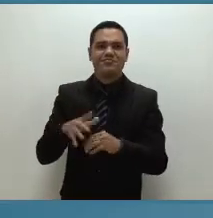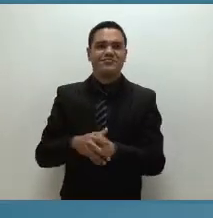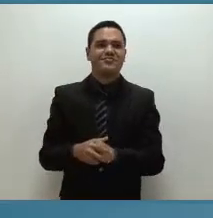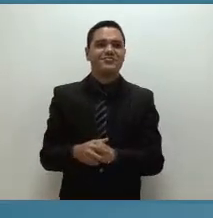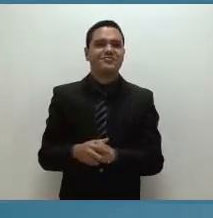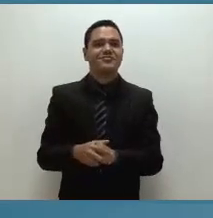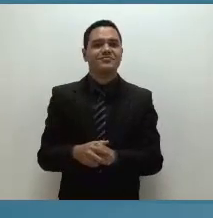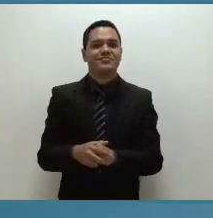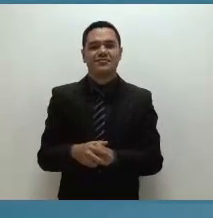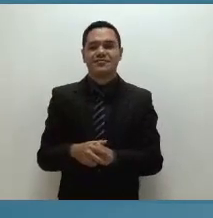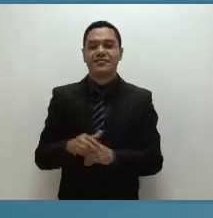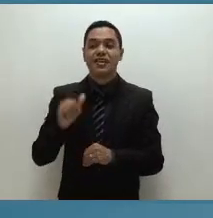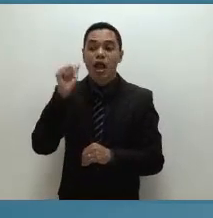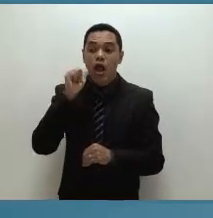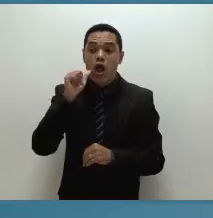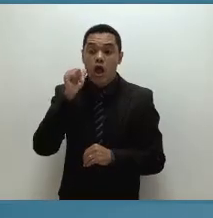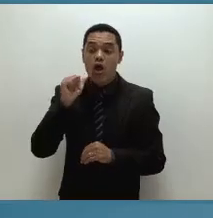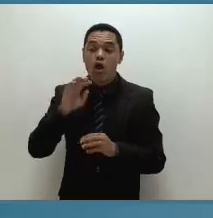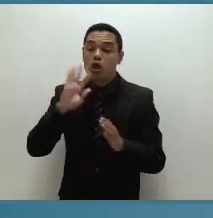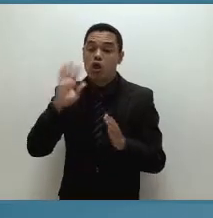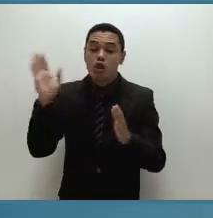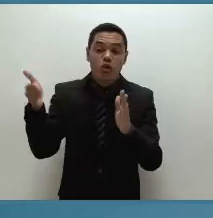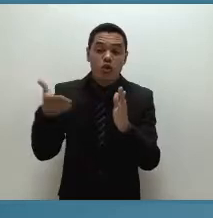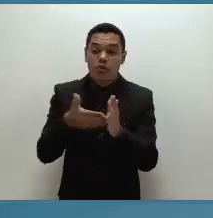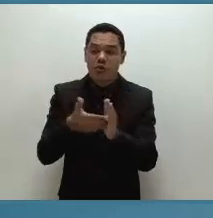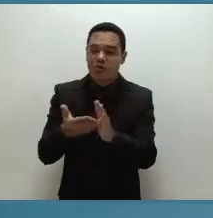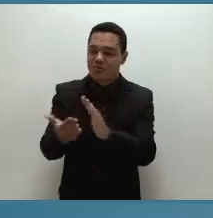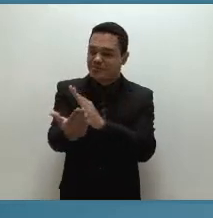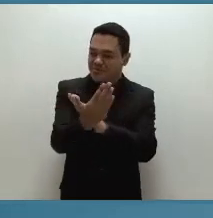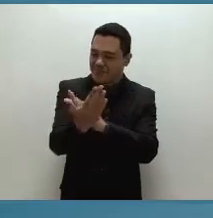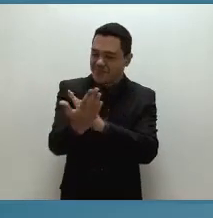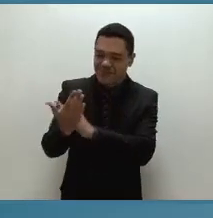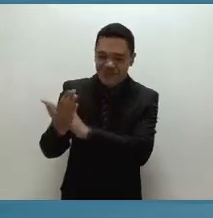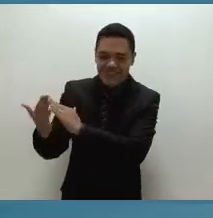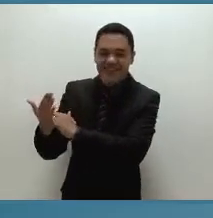as mulheres que nos perseguiram na estrada, sem